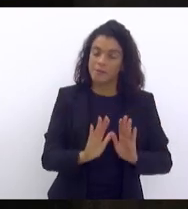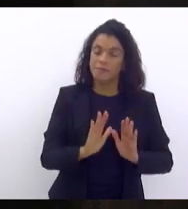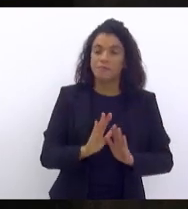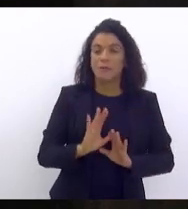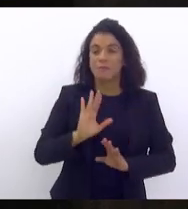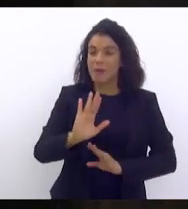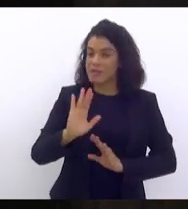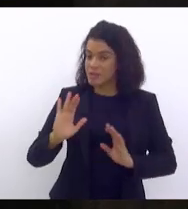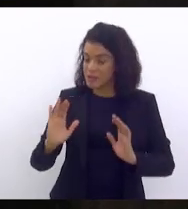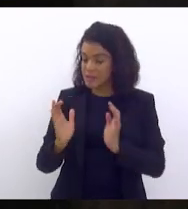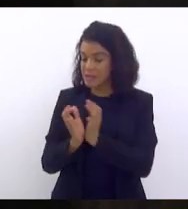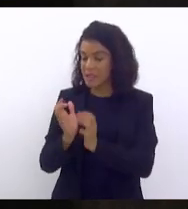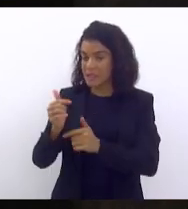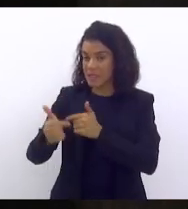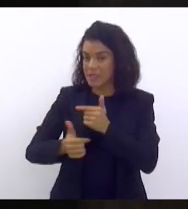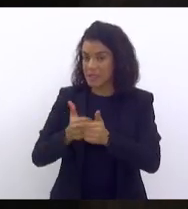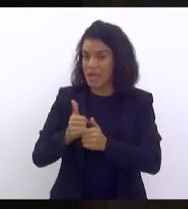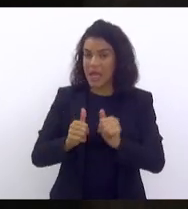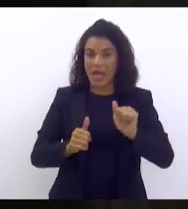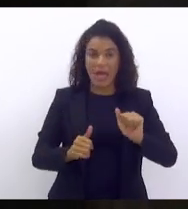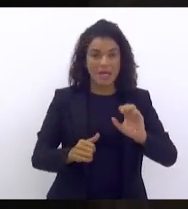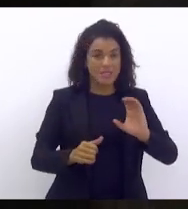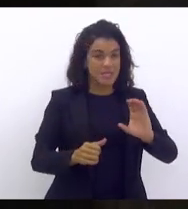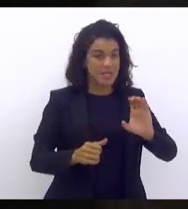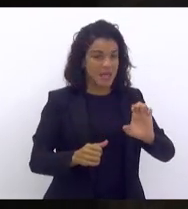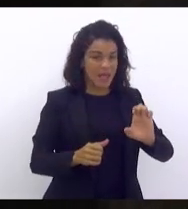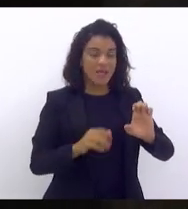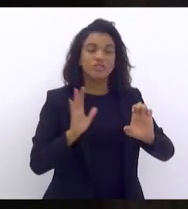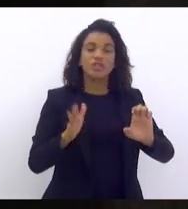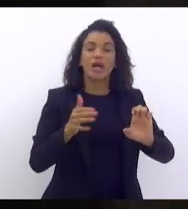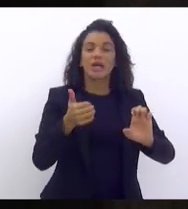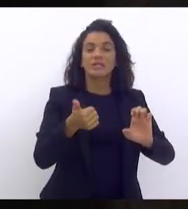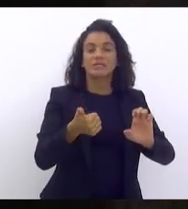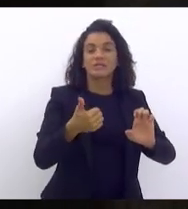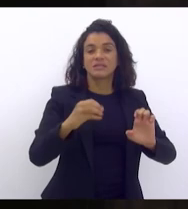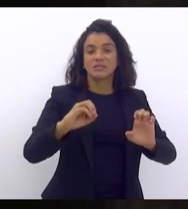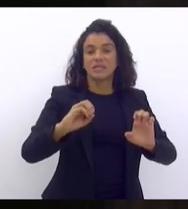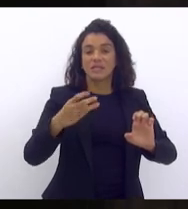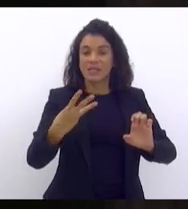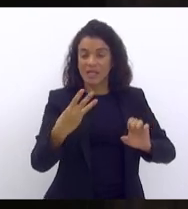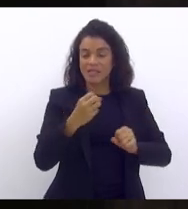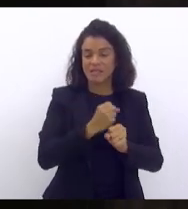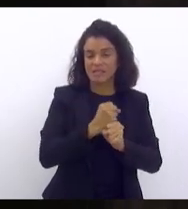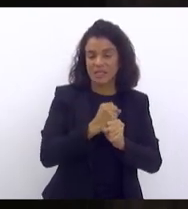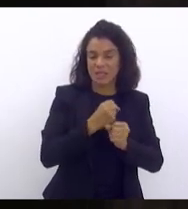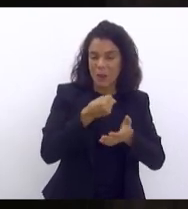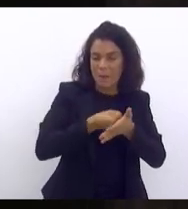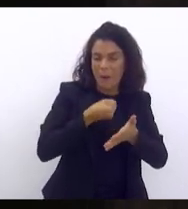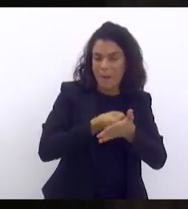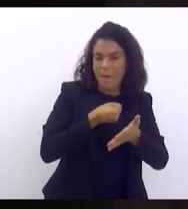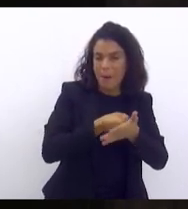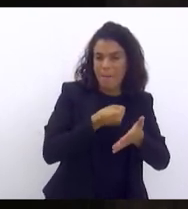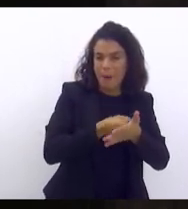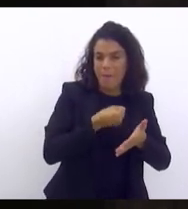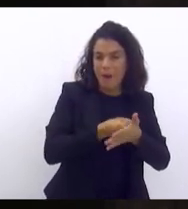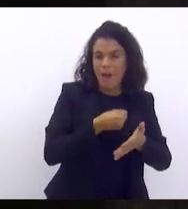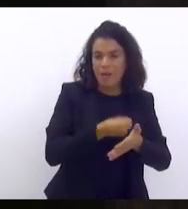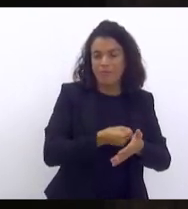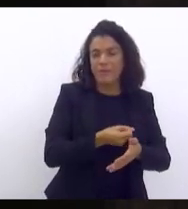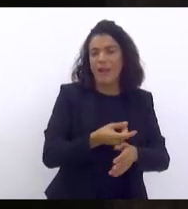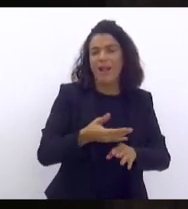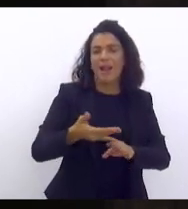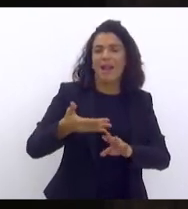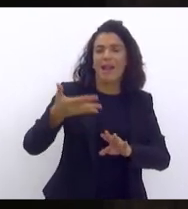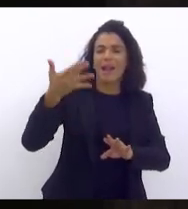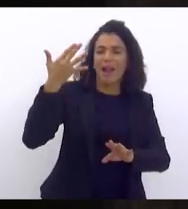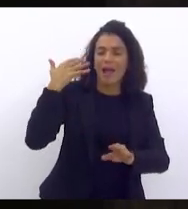né, os ACE já estão aí há 103 anos. São 103 anos de batalha. Desde os primeiros mata-mosquito lá com